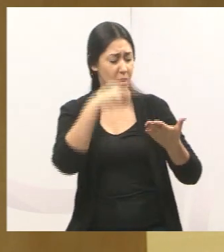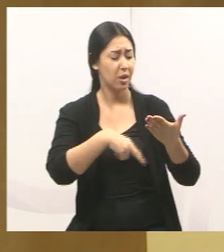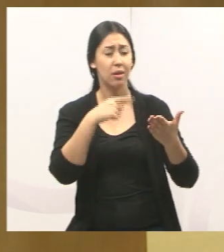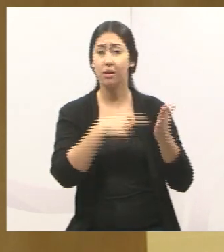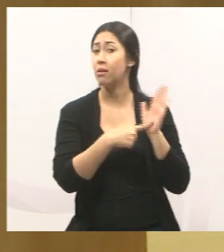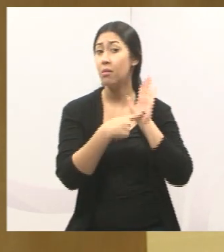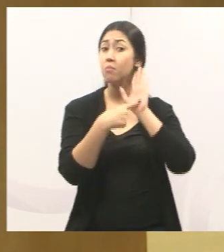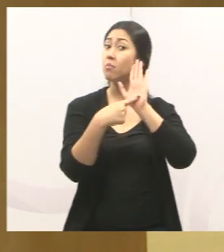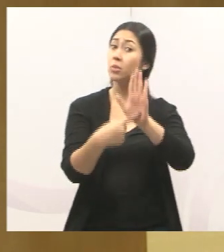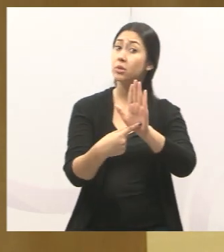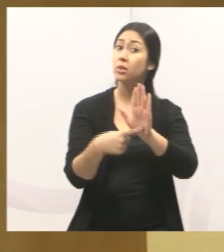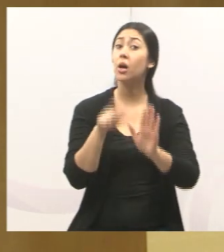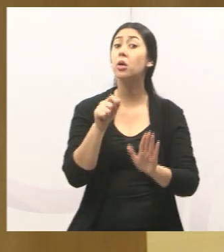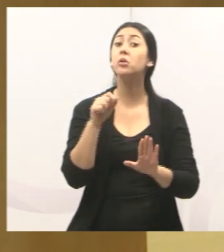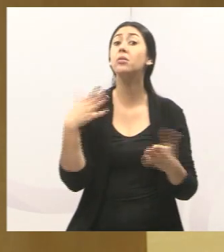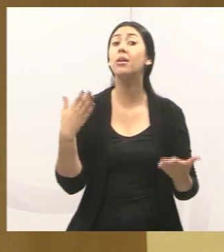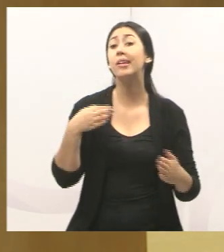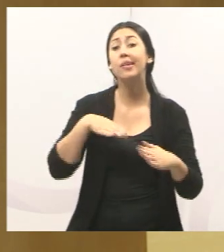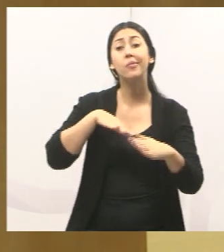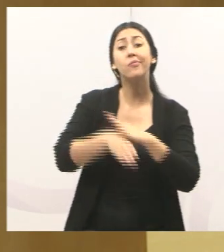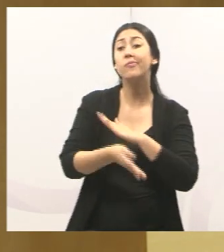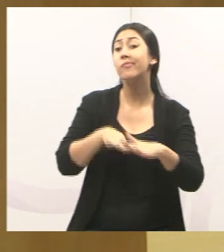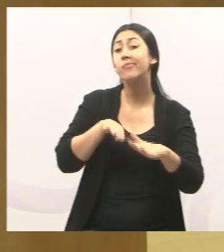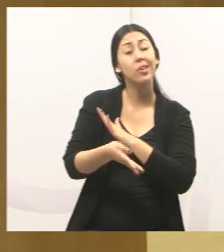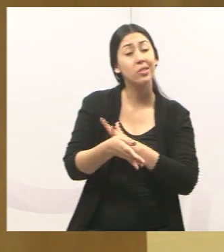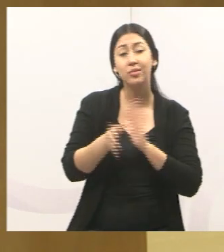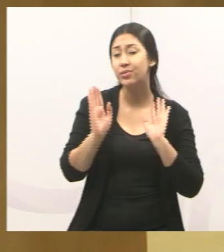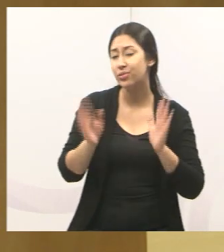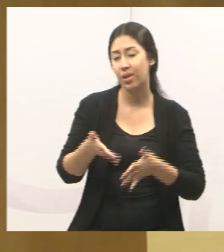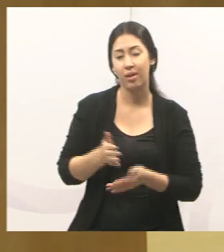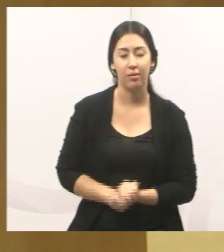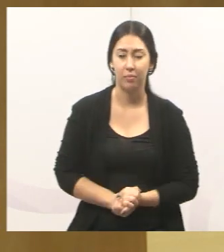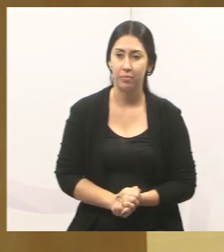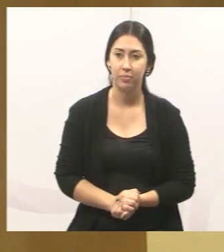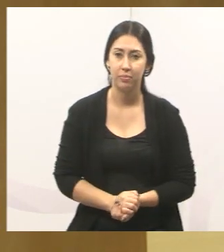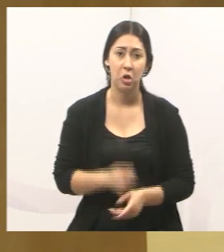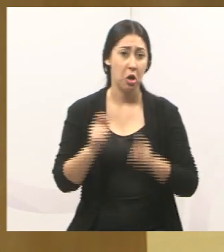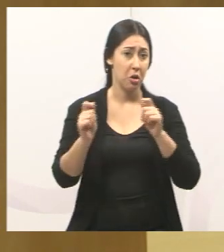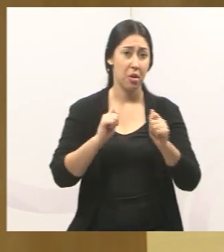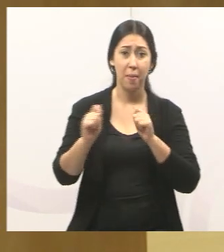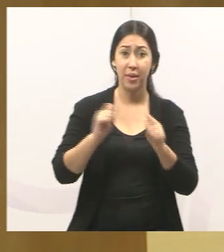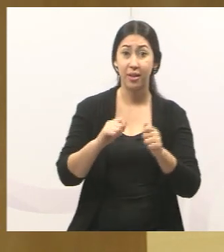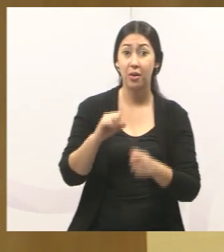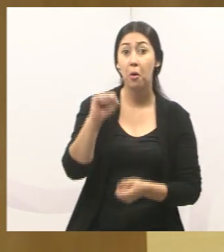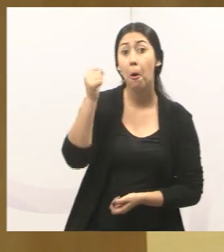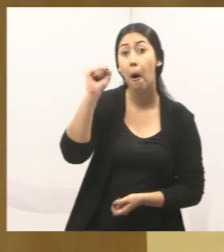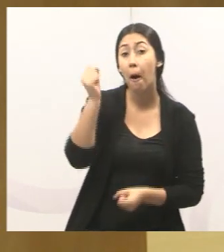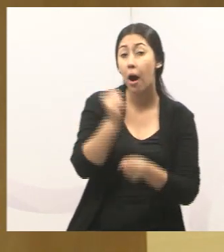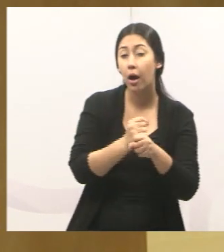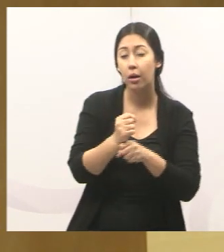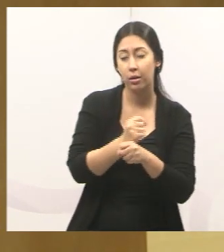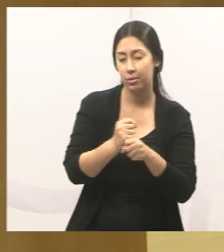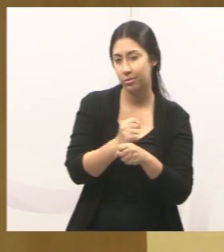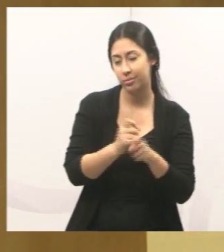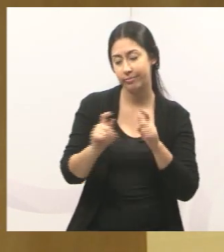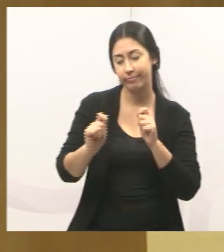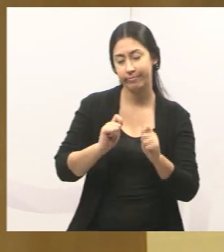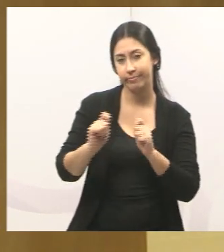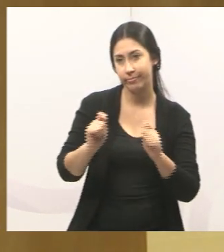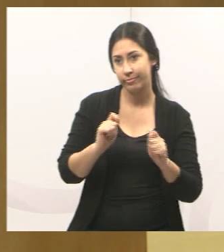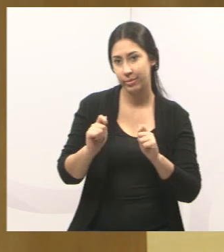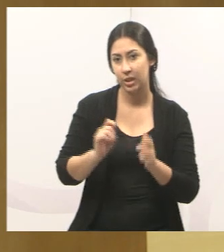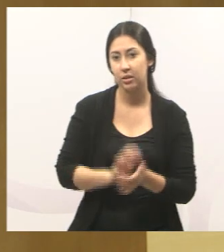para a gente, é o vício cometido por uma administração, mais uma vez, de 8 anos. 8. Você